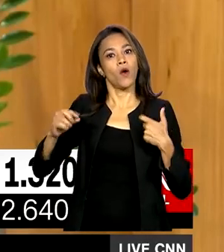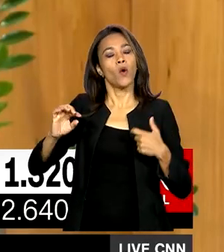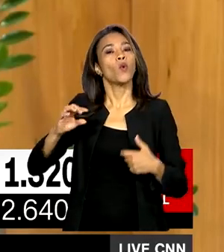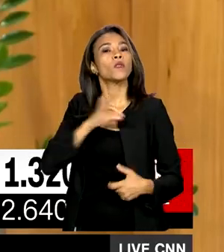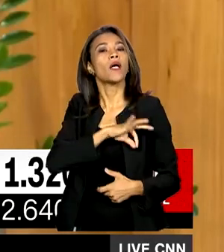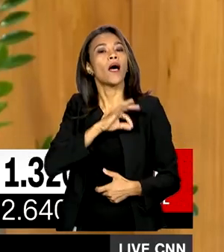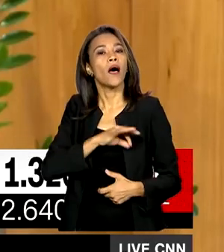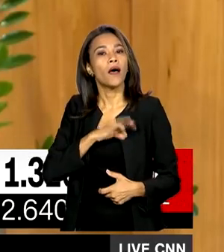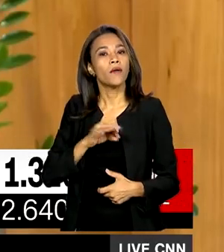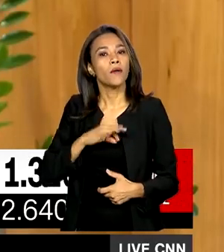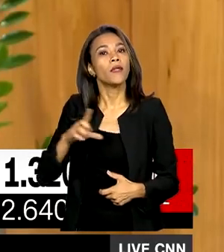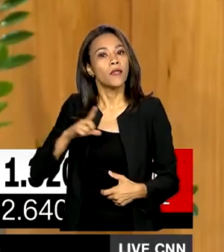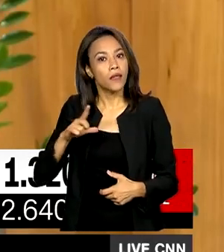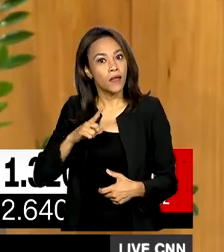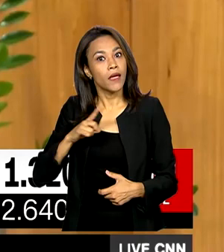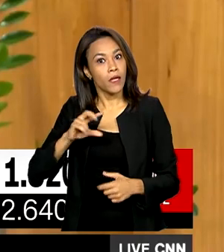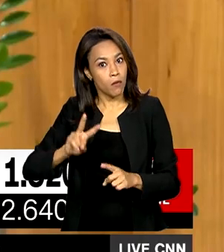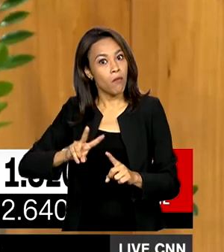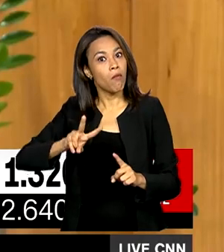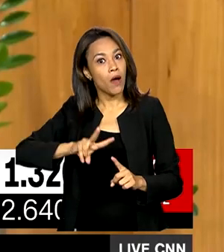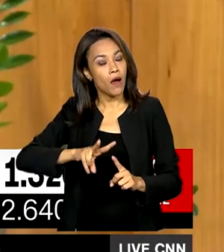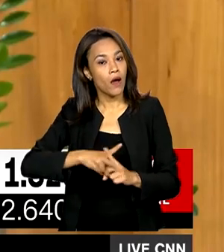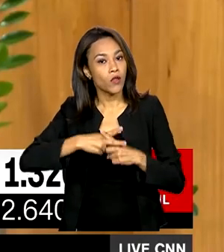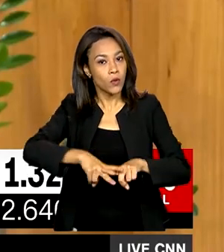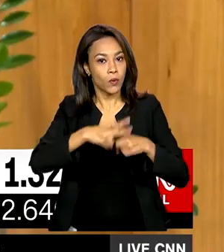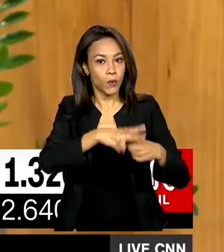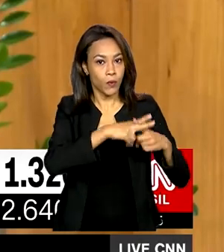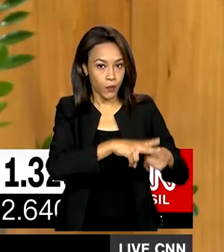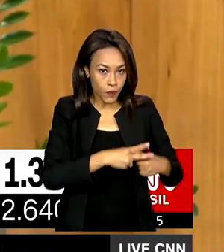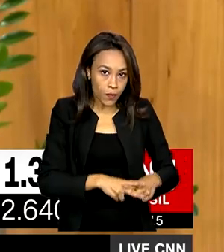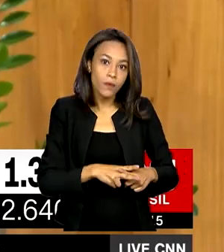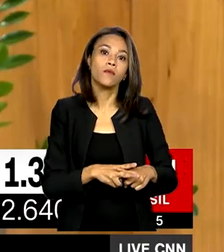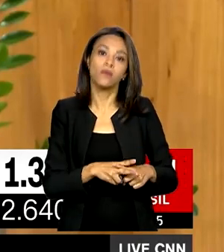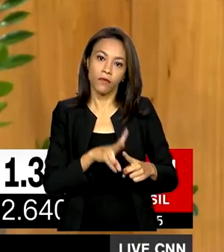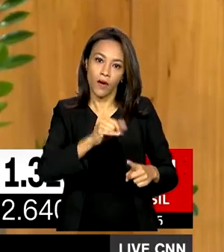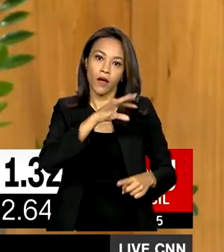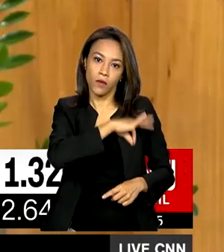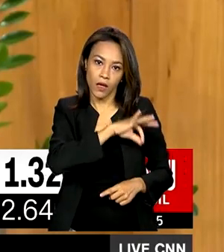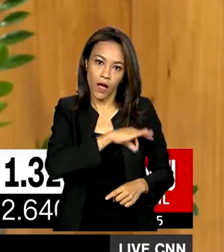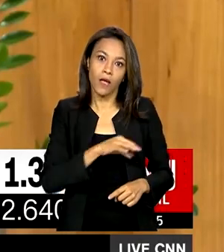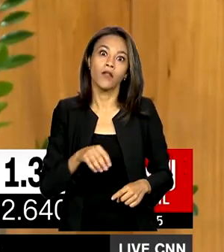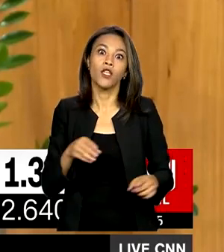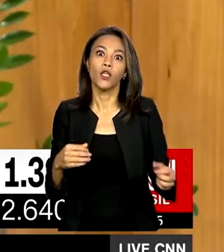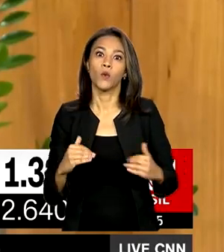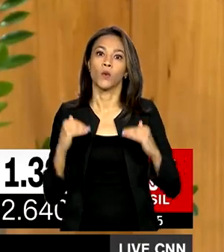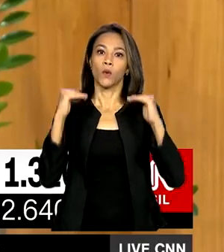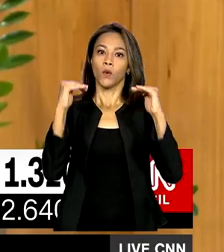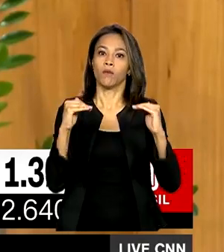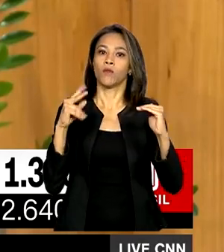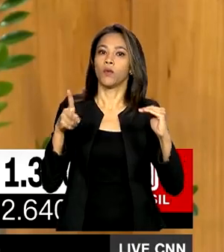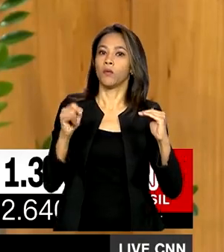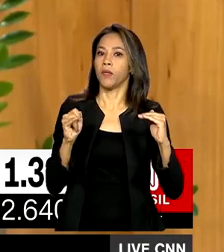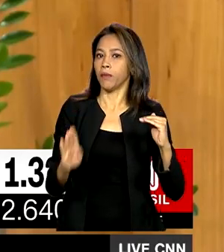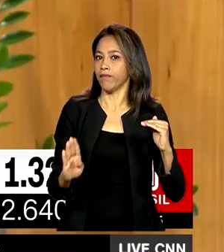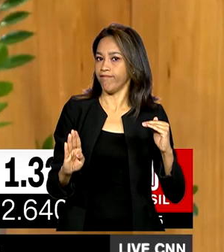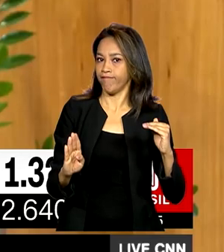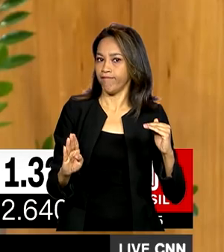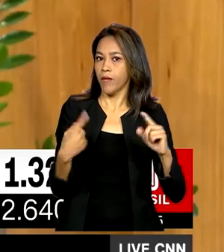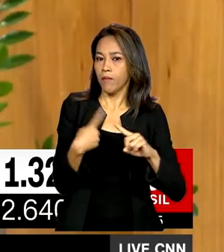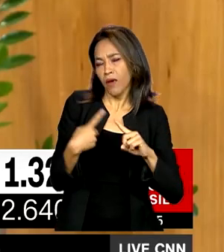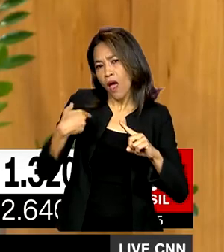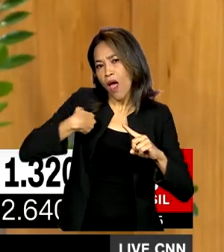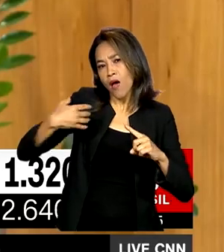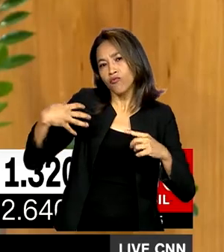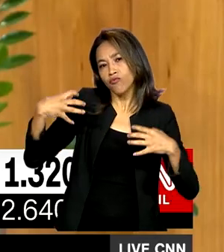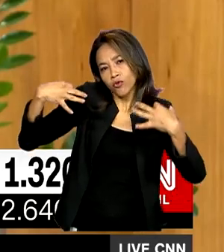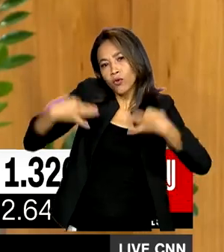ele terá, além da reposição inflacionária, ele terá o crescimento do PIB. Porque é a forma mais justa